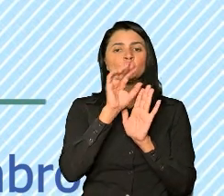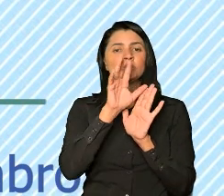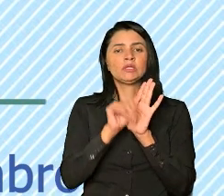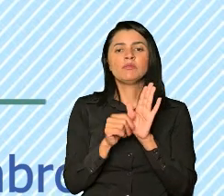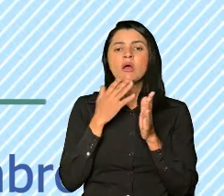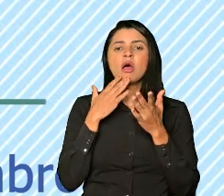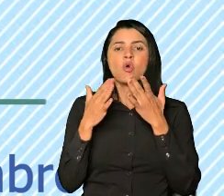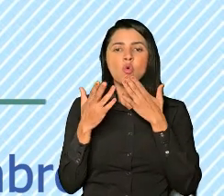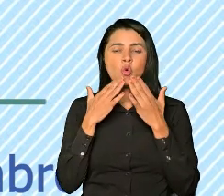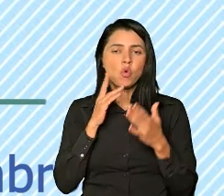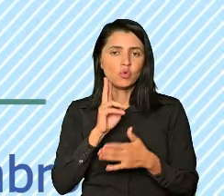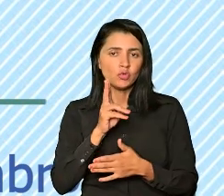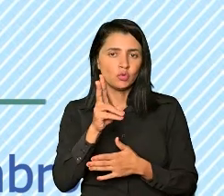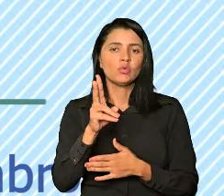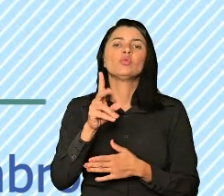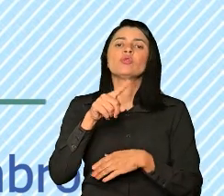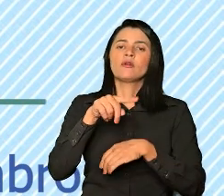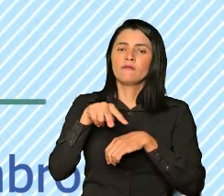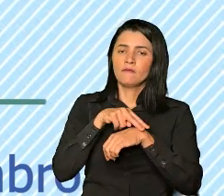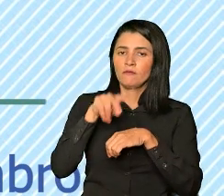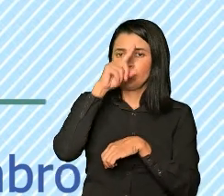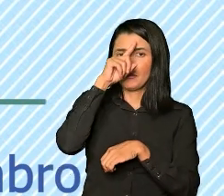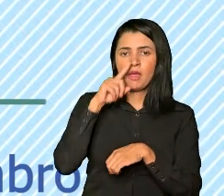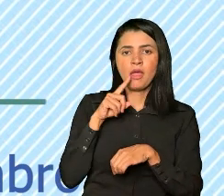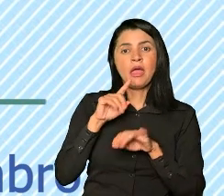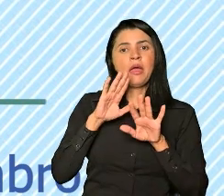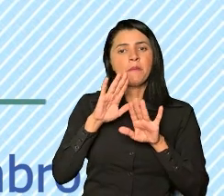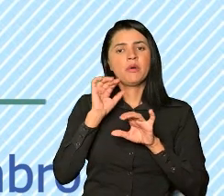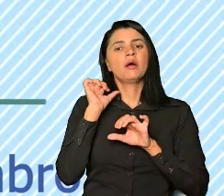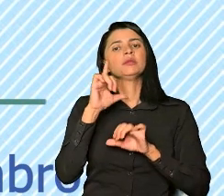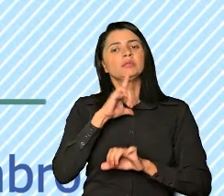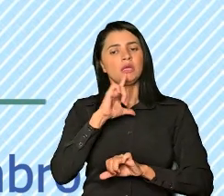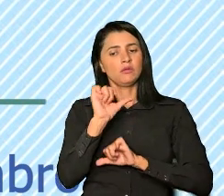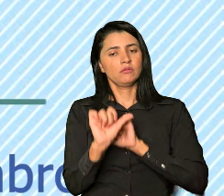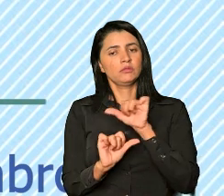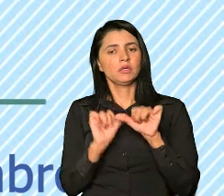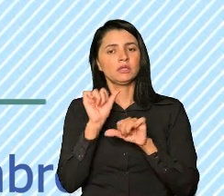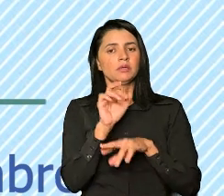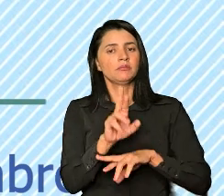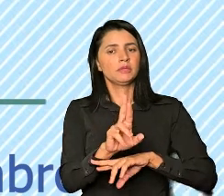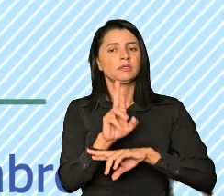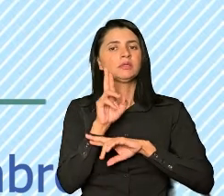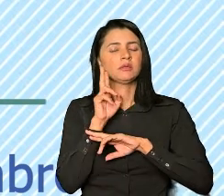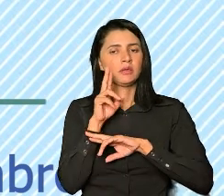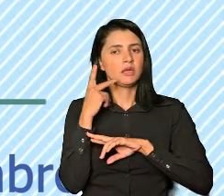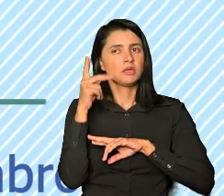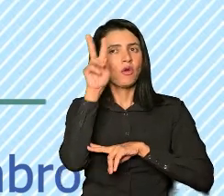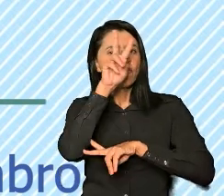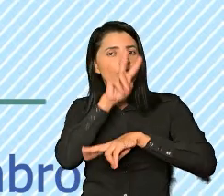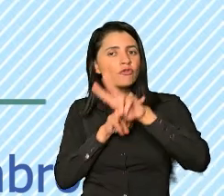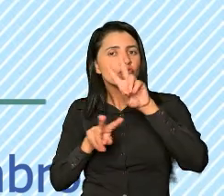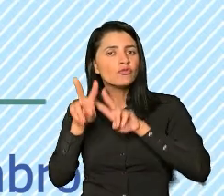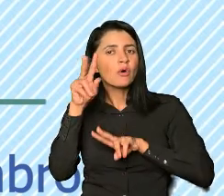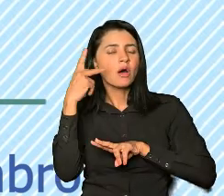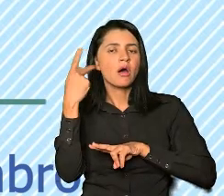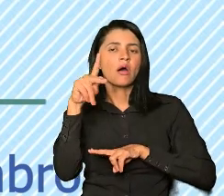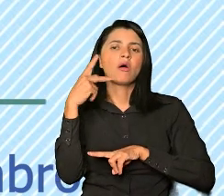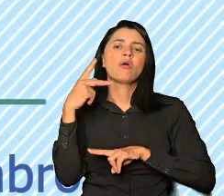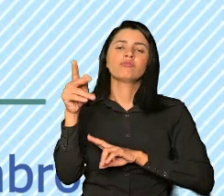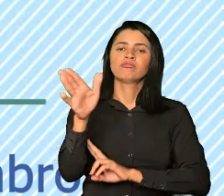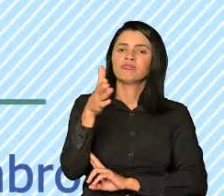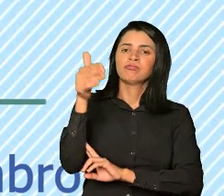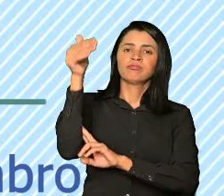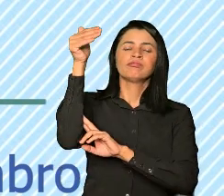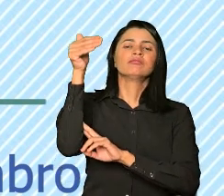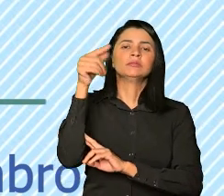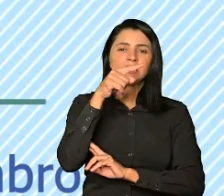cores permanecem, o verde e o amarelo, mas há uma mudança na representação visual da República, né?